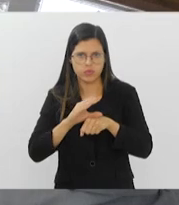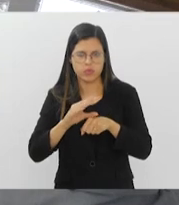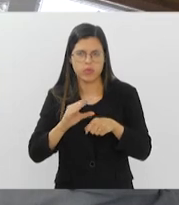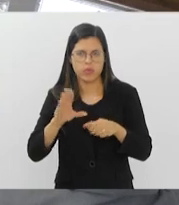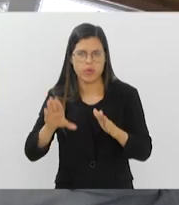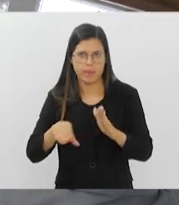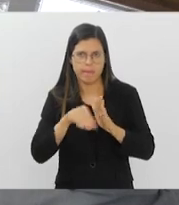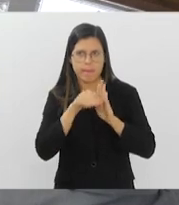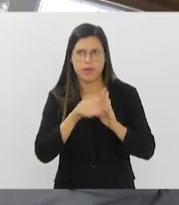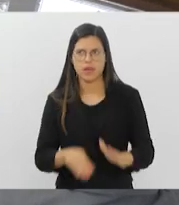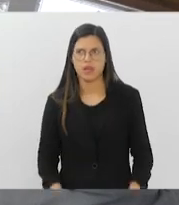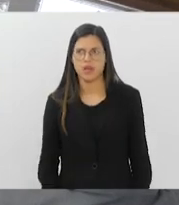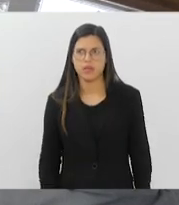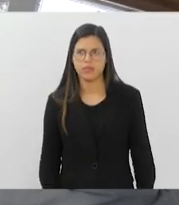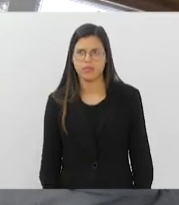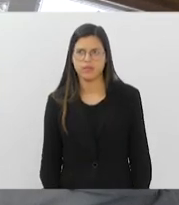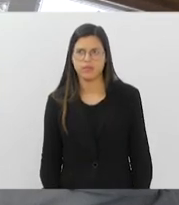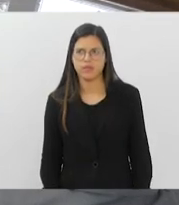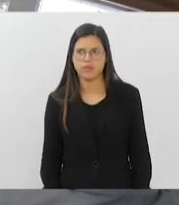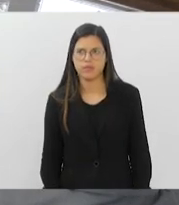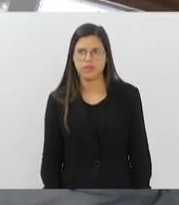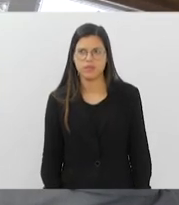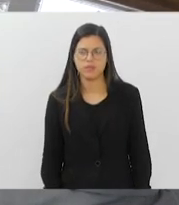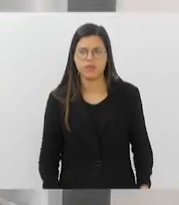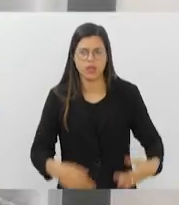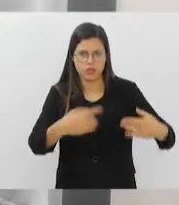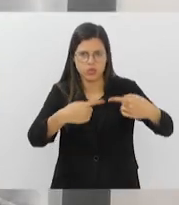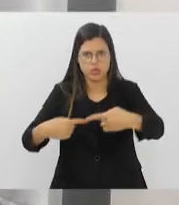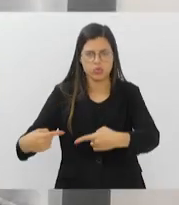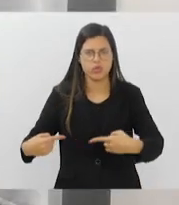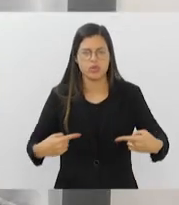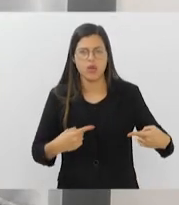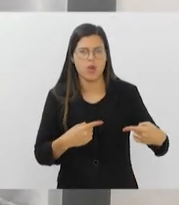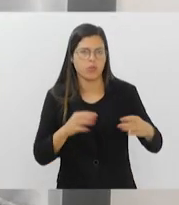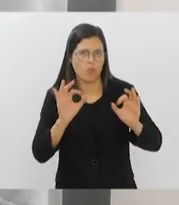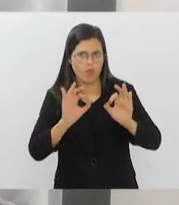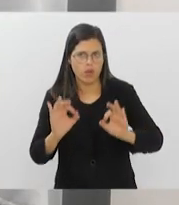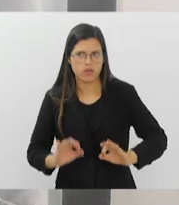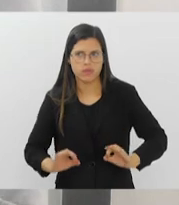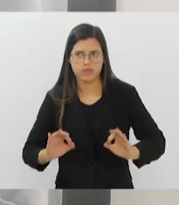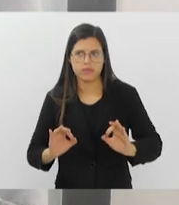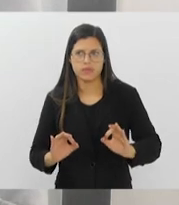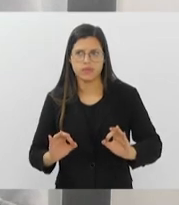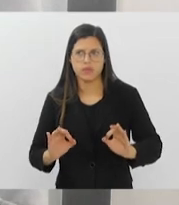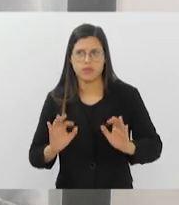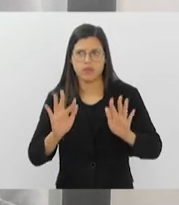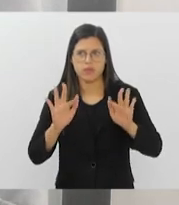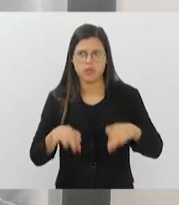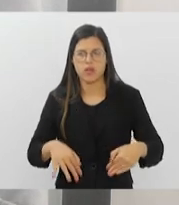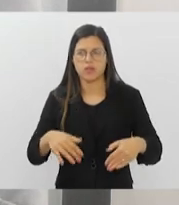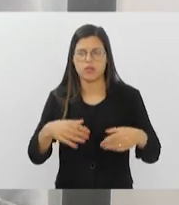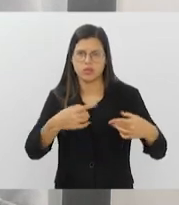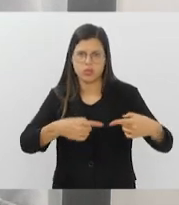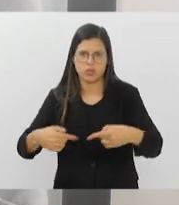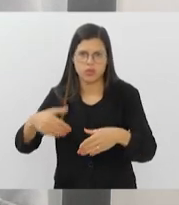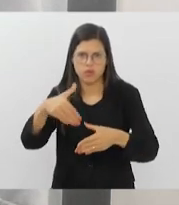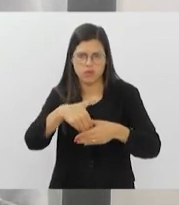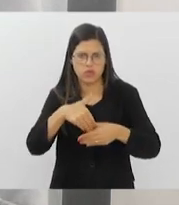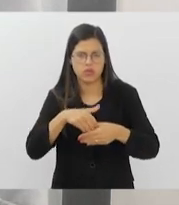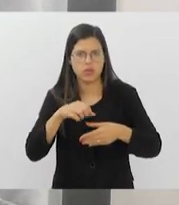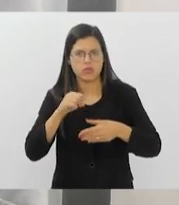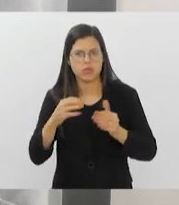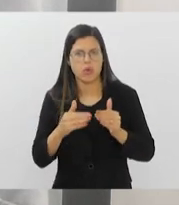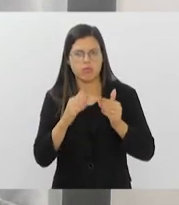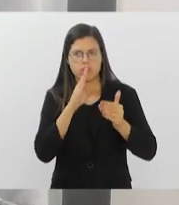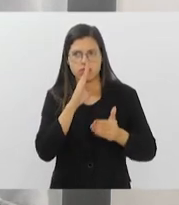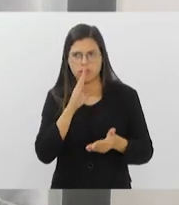Emendas. Em discussão, não havendo quem queira discutir, Encerrada a discussão e votação, os senhores que